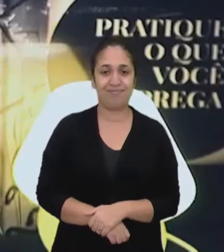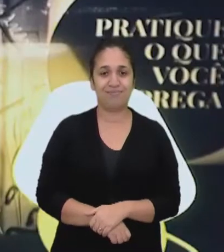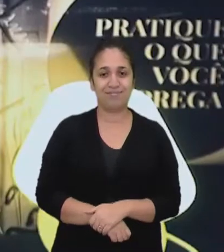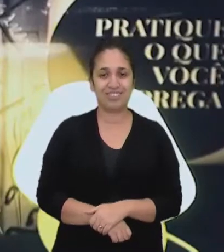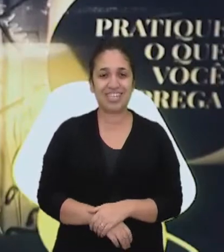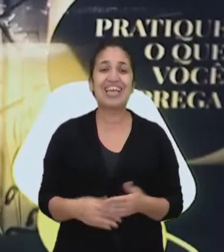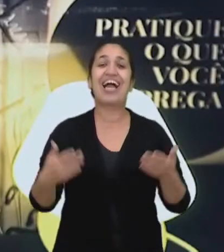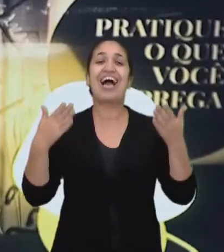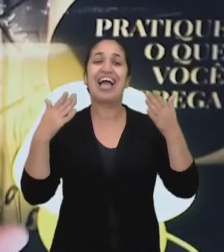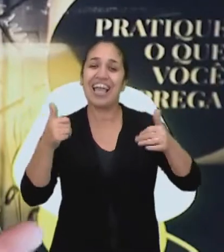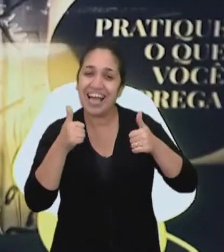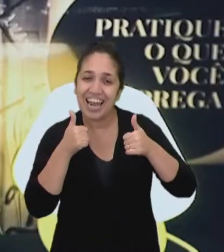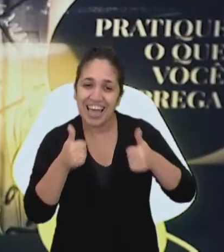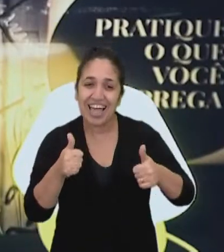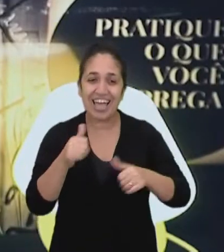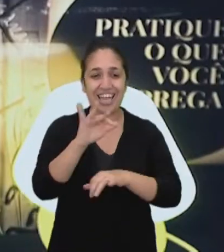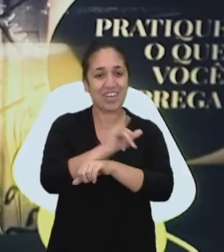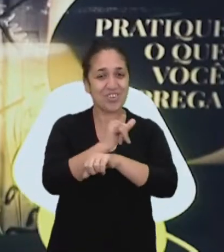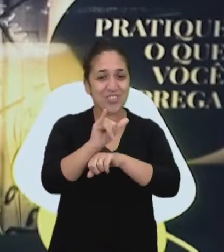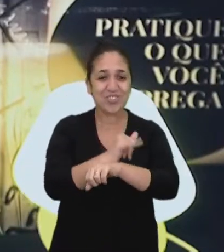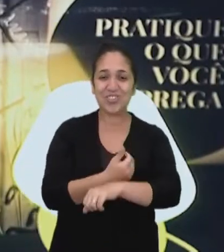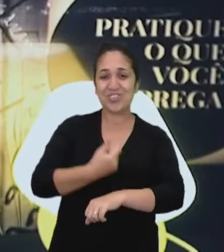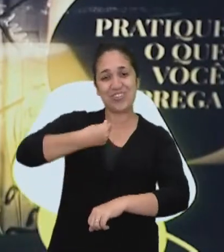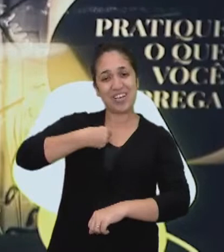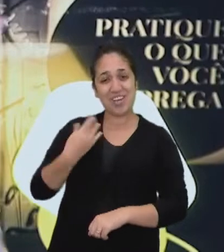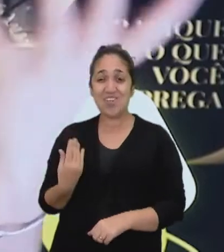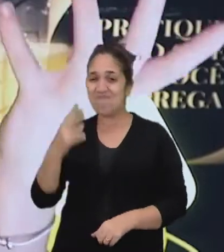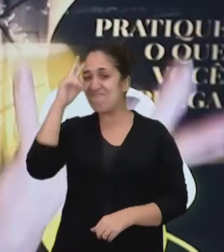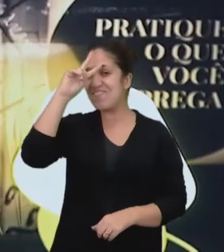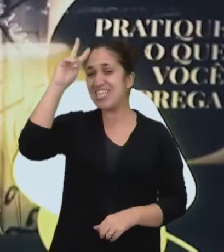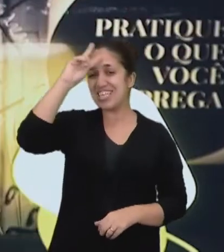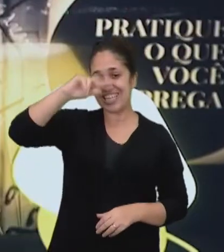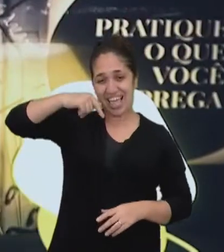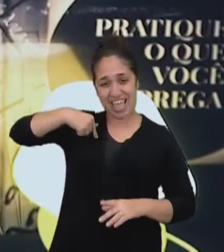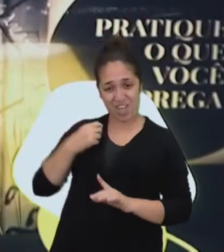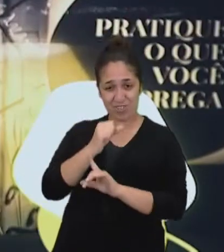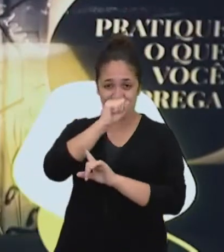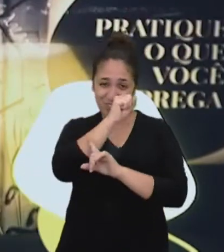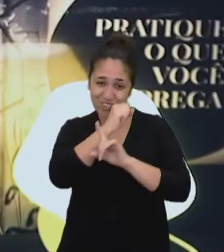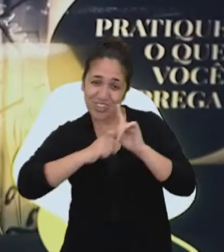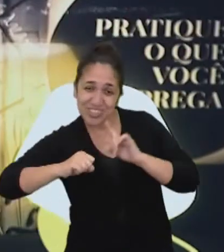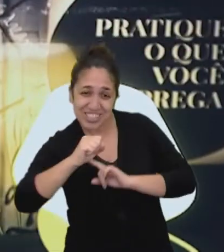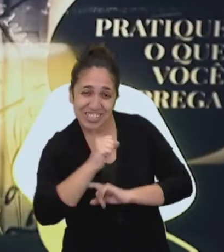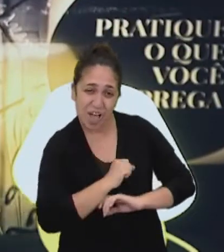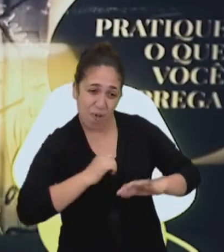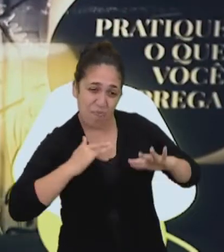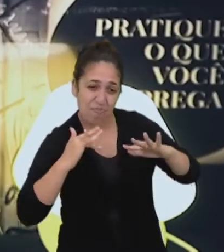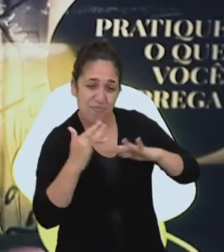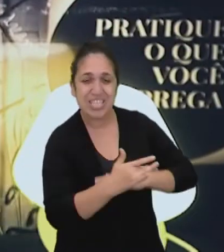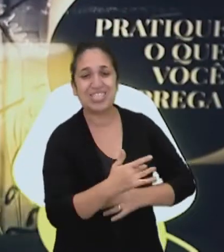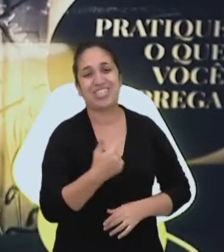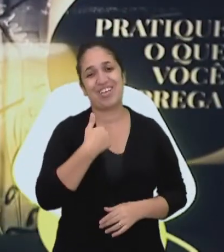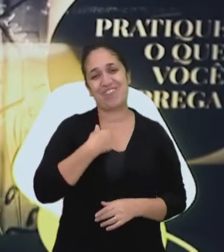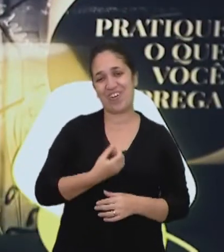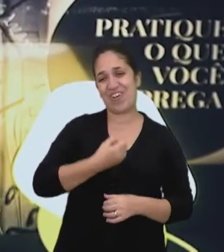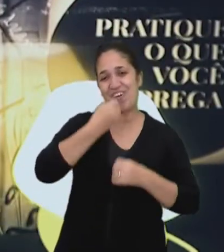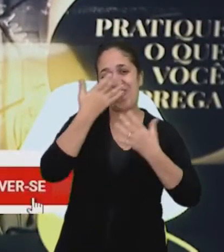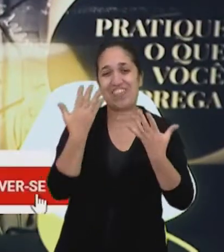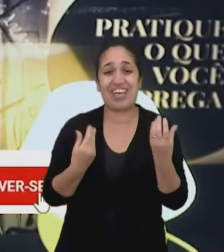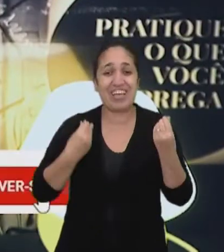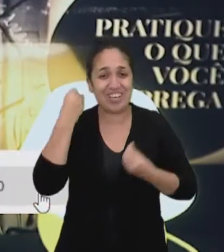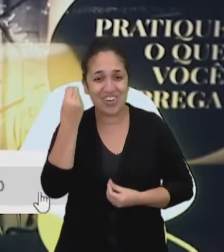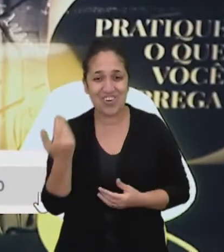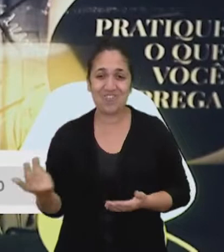Fala, galera do YouTube! Hoje eu vou contar a minha história como social media. Sim, vou contar como é que eu vim parar